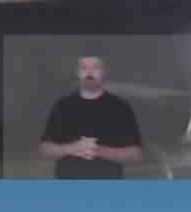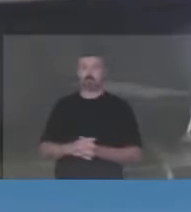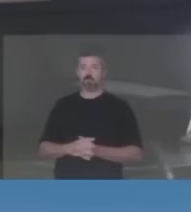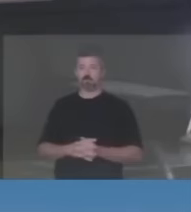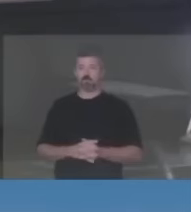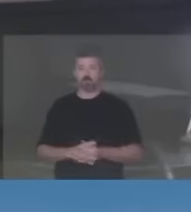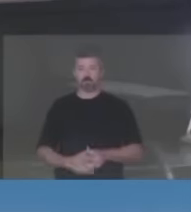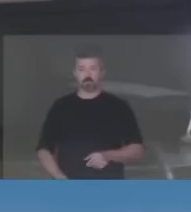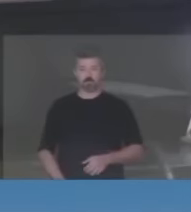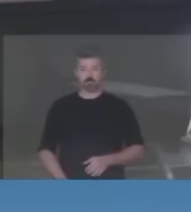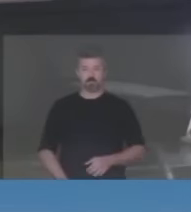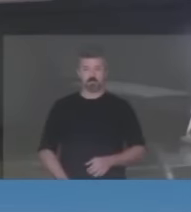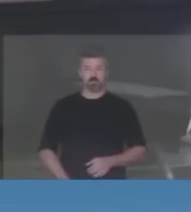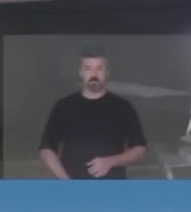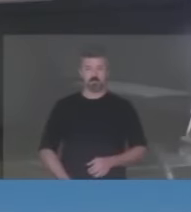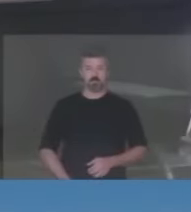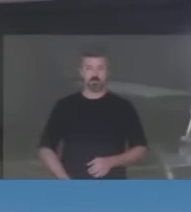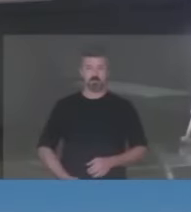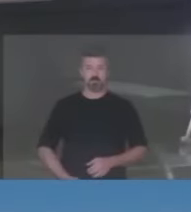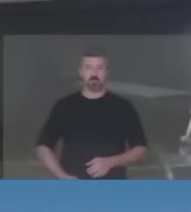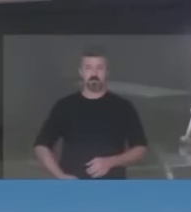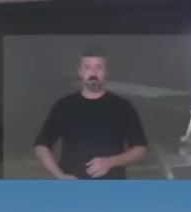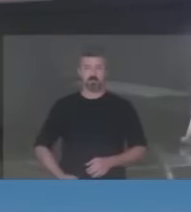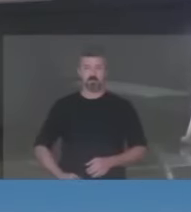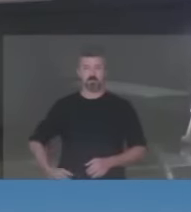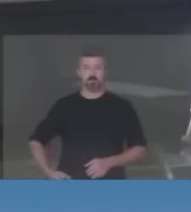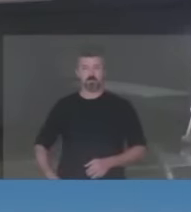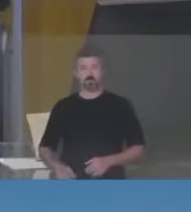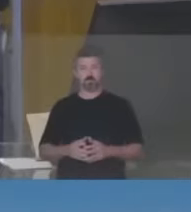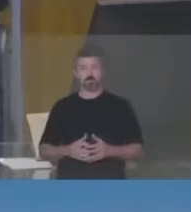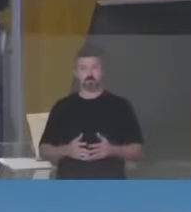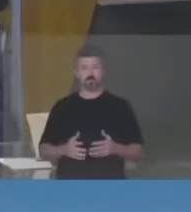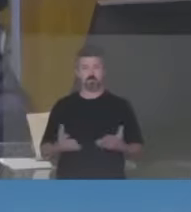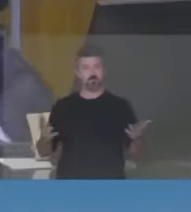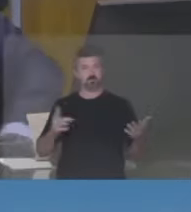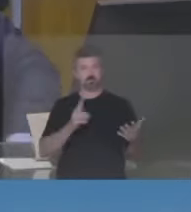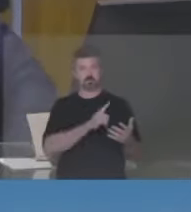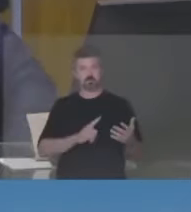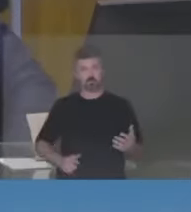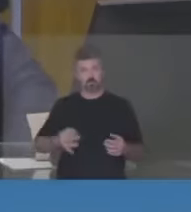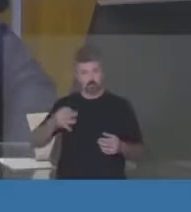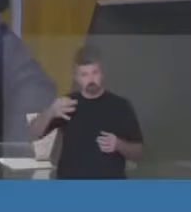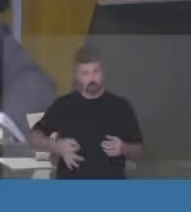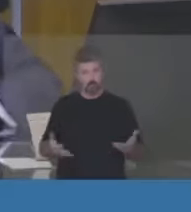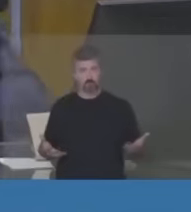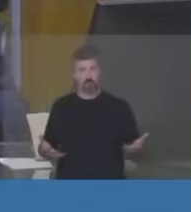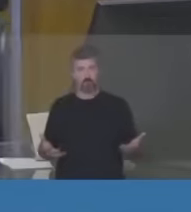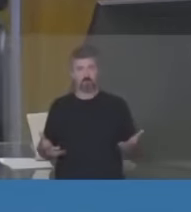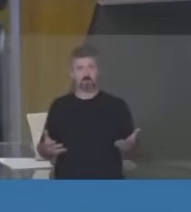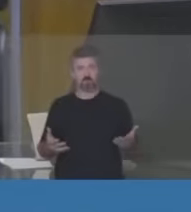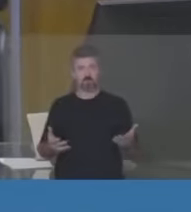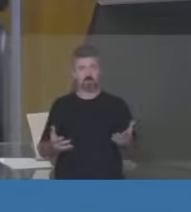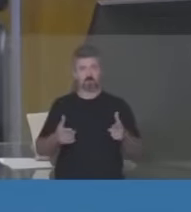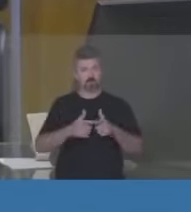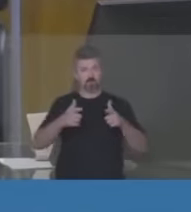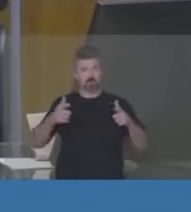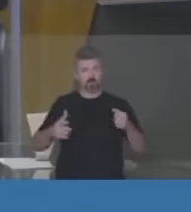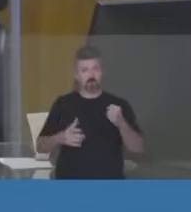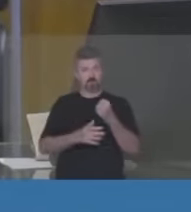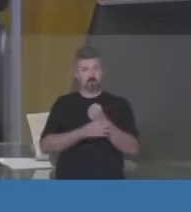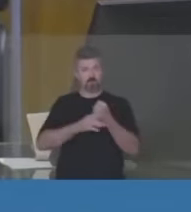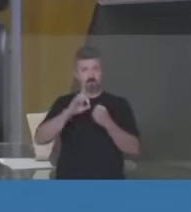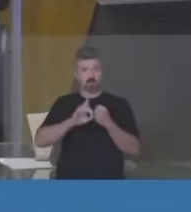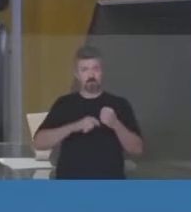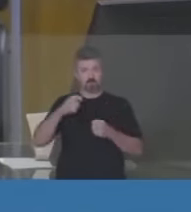o bloco Federação Pessoal Rede? Olha, o governo está correto. Está se ampliando a garantia de direito para